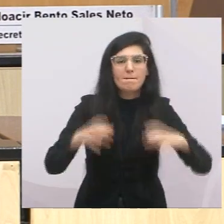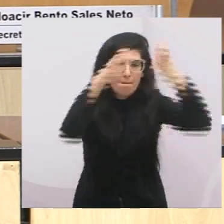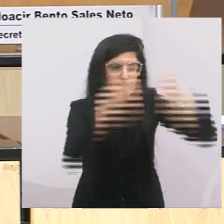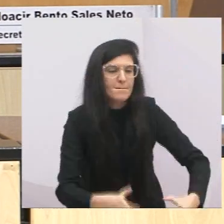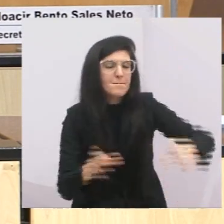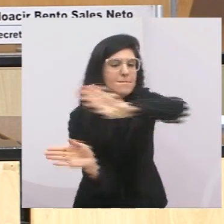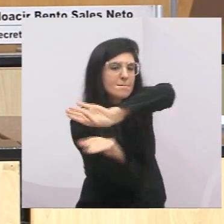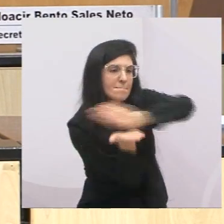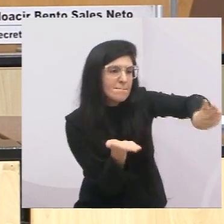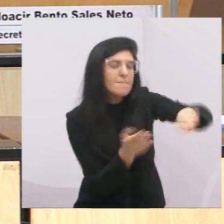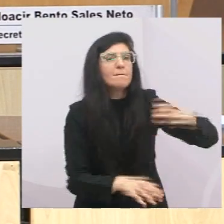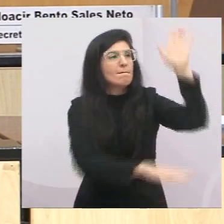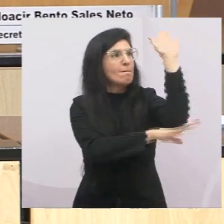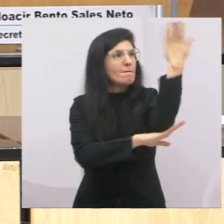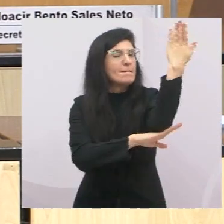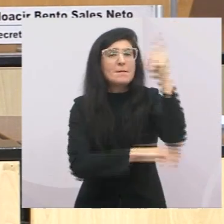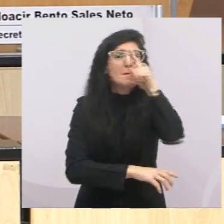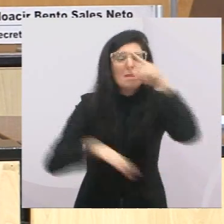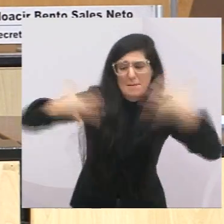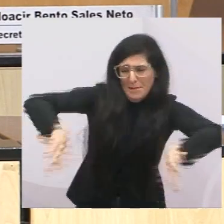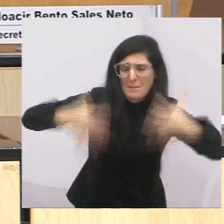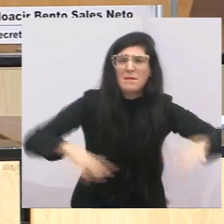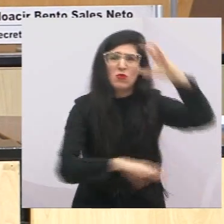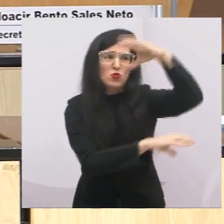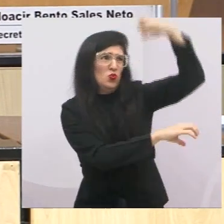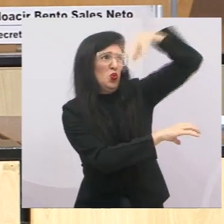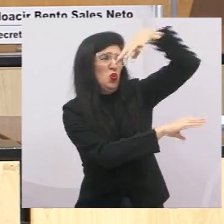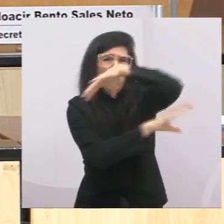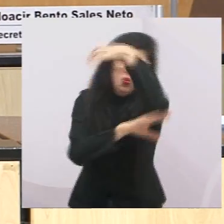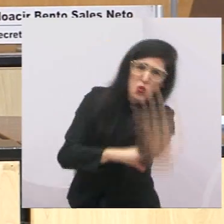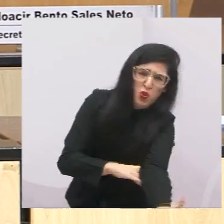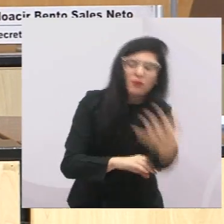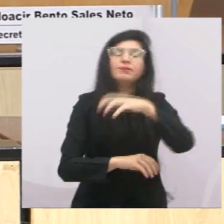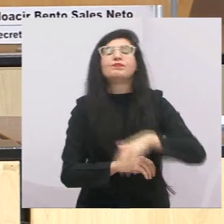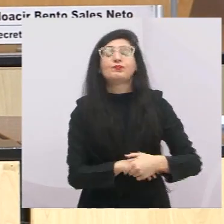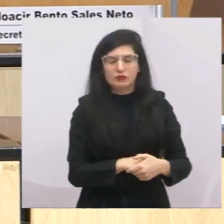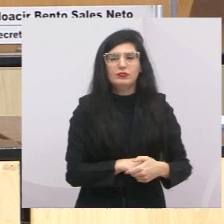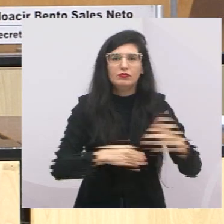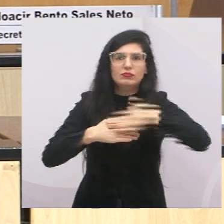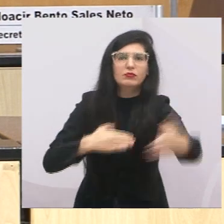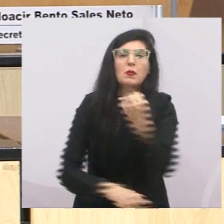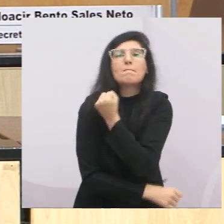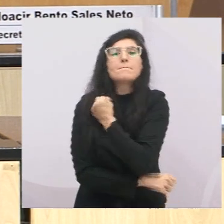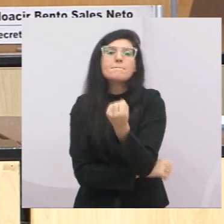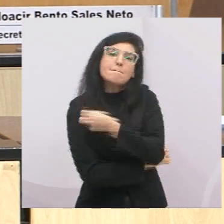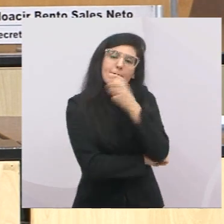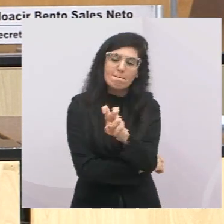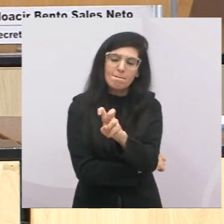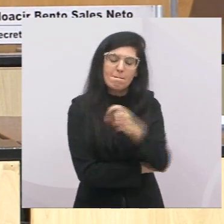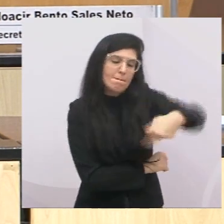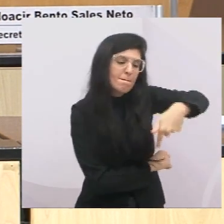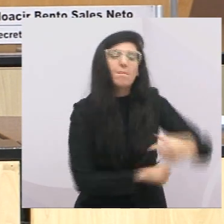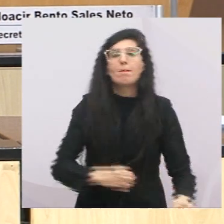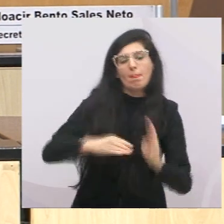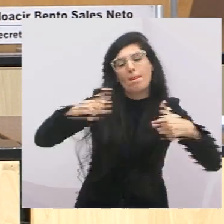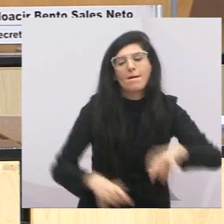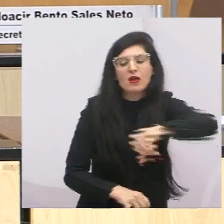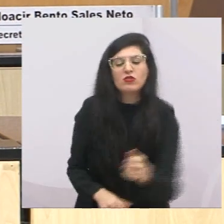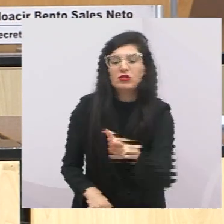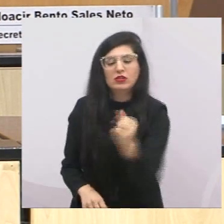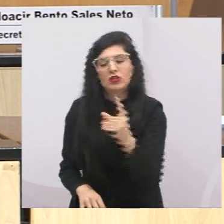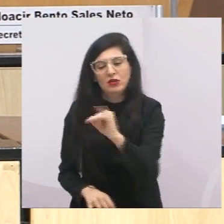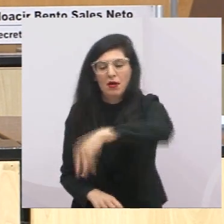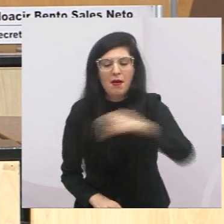de madeira que apresenta risco de queda na rua Leonardo Gonçalves Caramuru, em frente ao número 57, no Jardim Emília, em